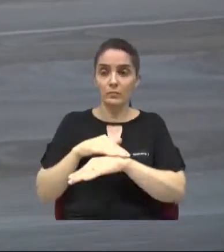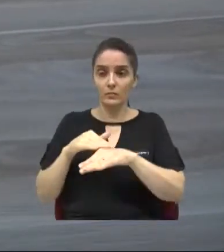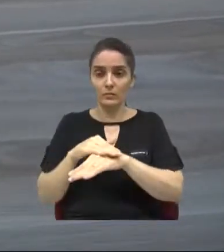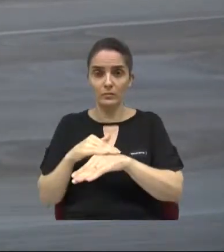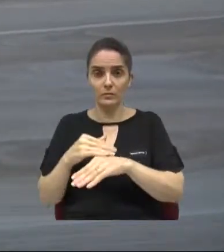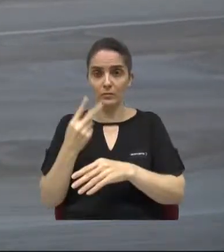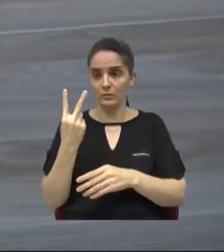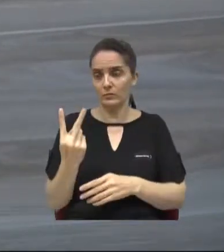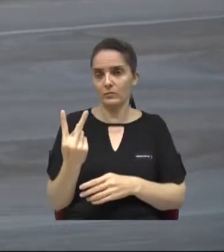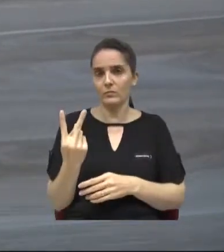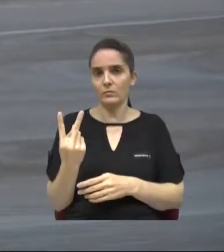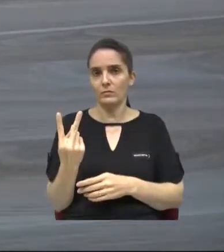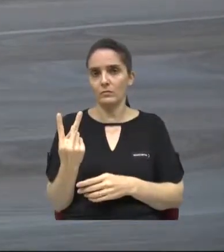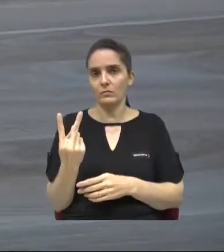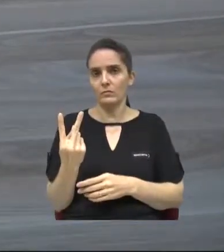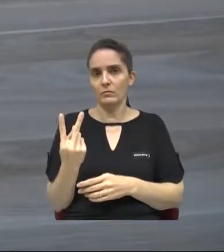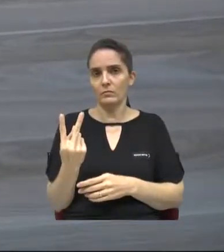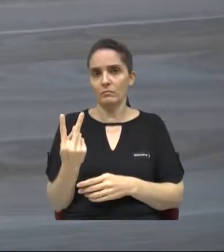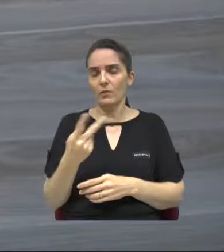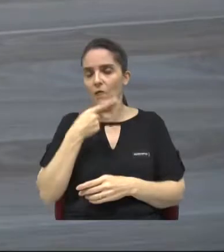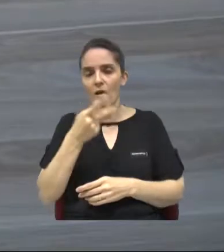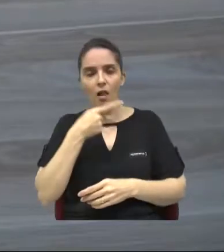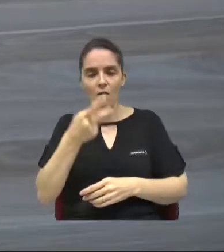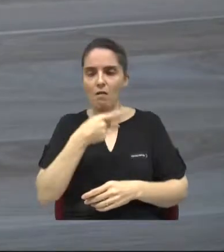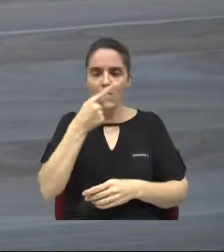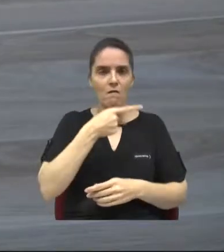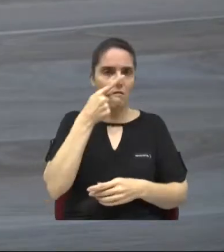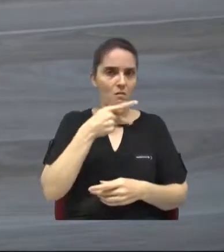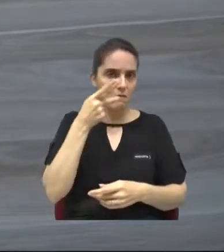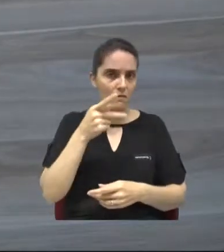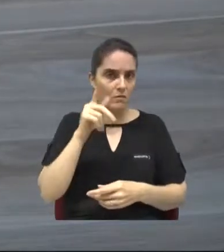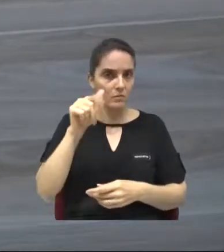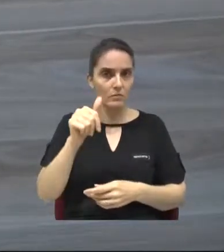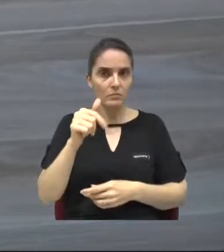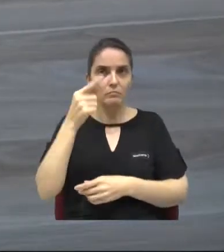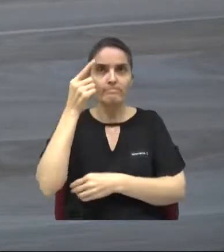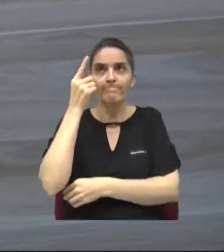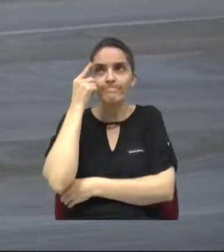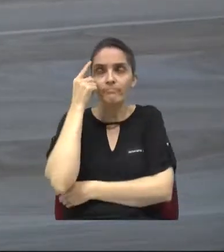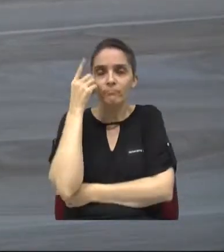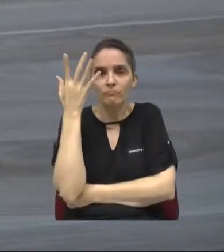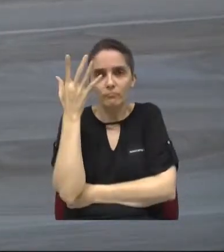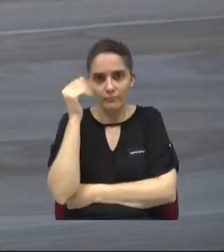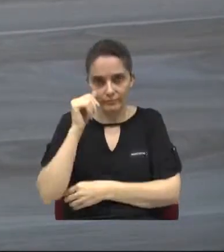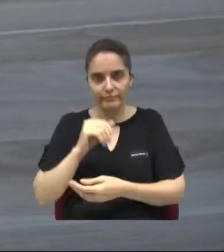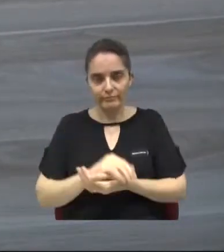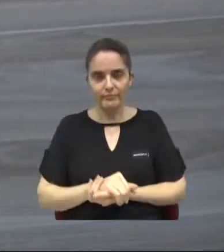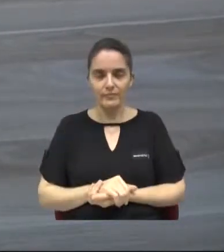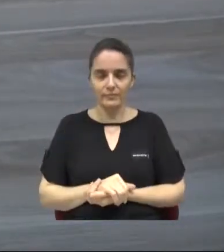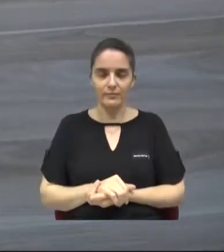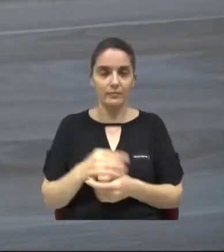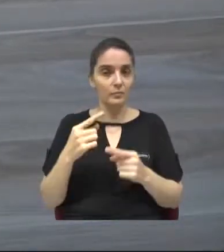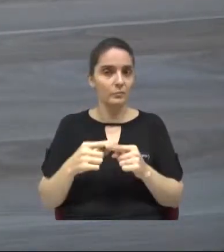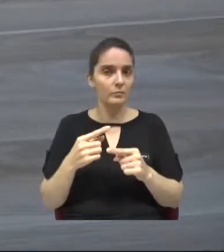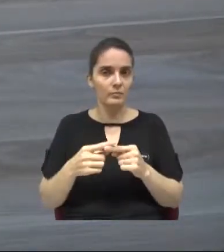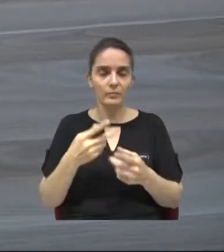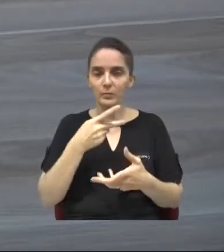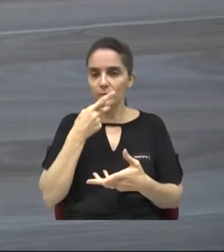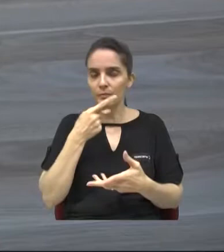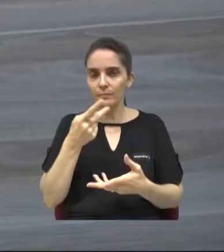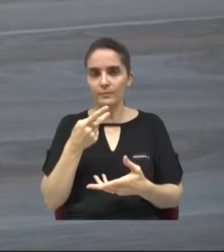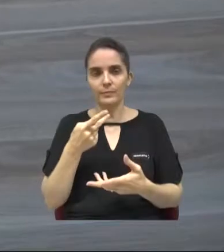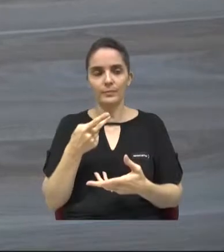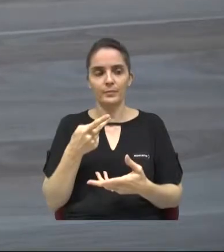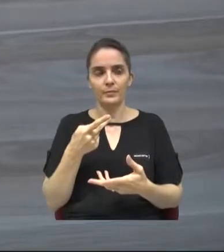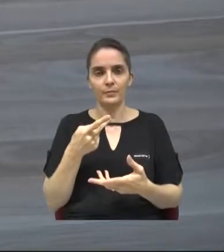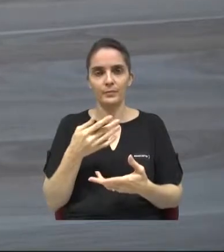atrapalhados, né? Porque a gente não tem papa na língua, a gente fala depois fica, ai meu Deus, né? Não é assim? Né? Porque às vezes a gente quer falar alguma coisa